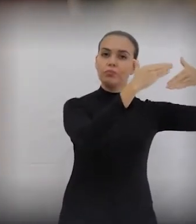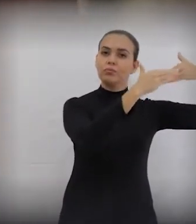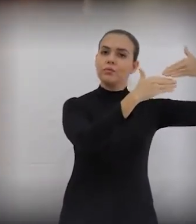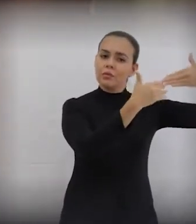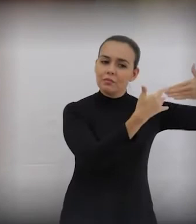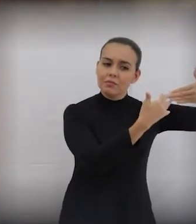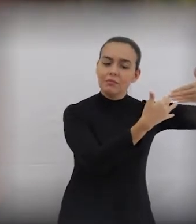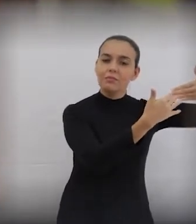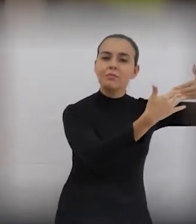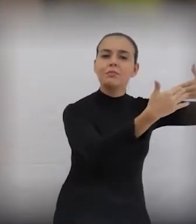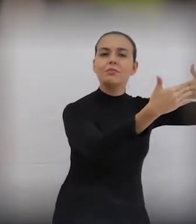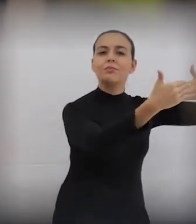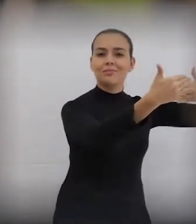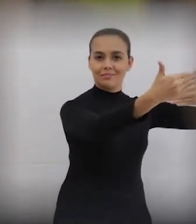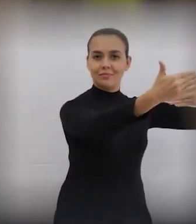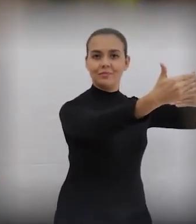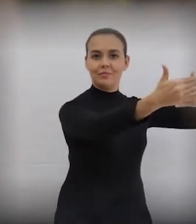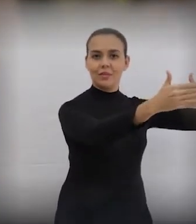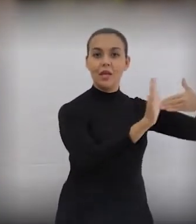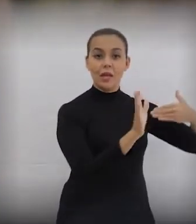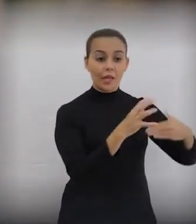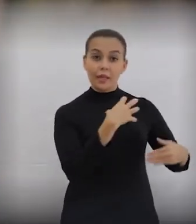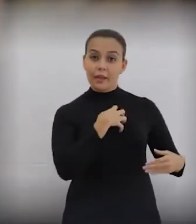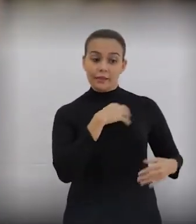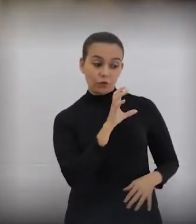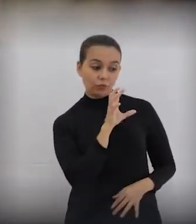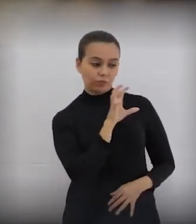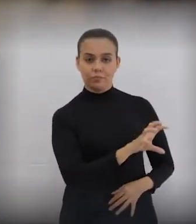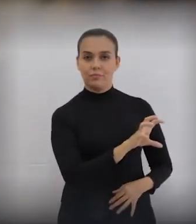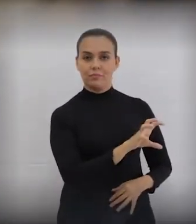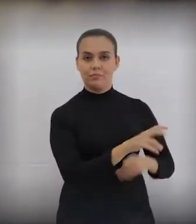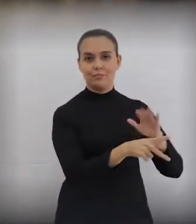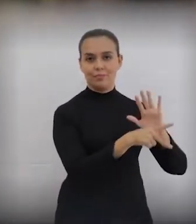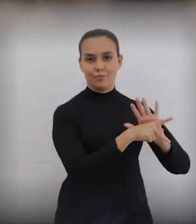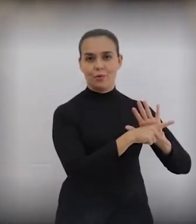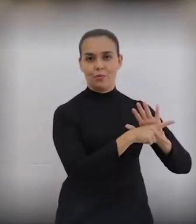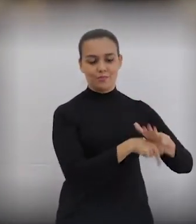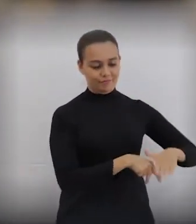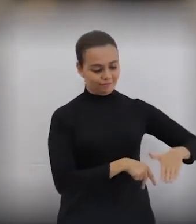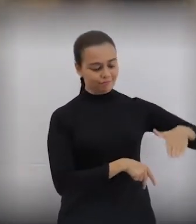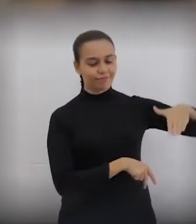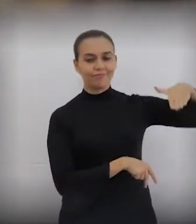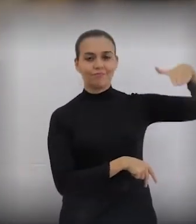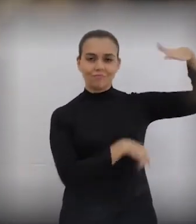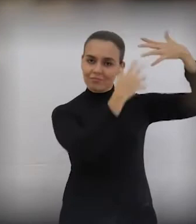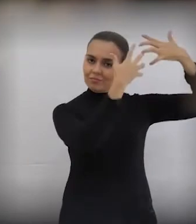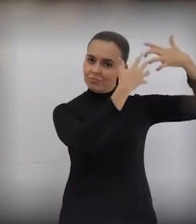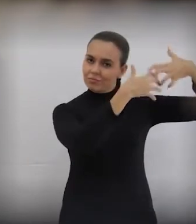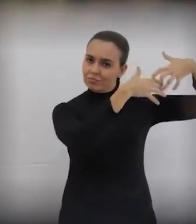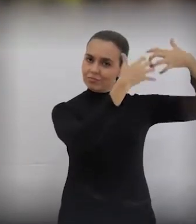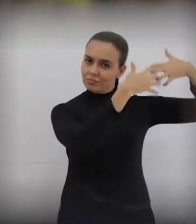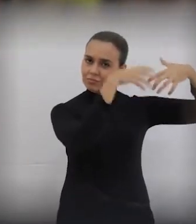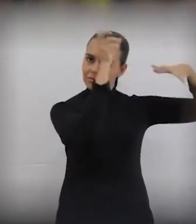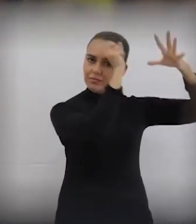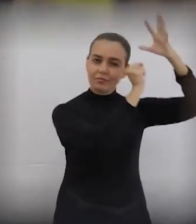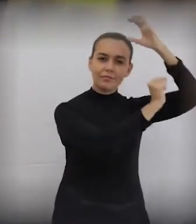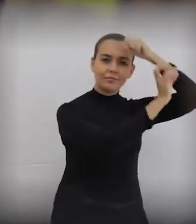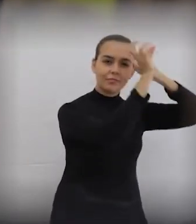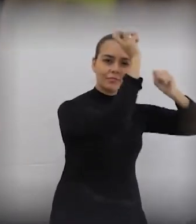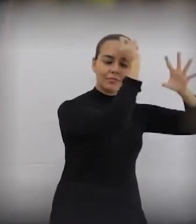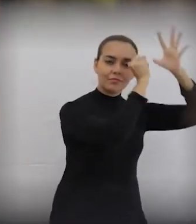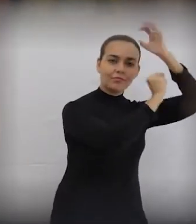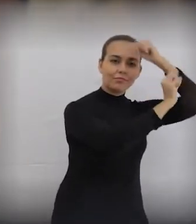de aprendizado por mais tempo. Então, já é característico da nossa espécie a gente, de uma certa maneira, estender a infância